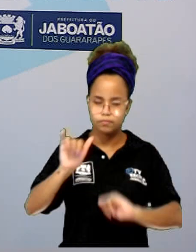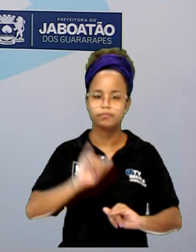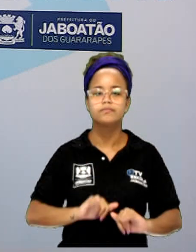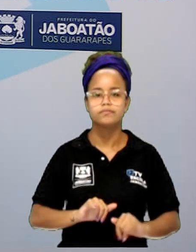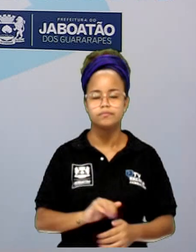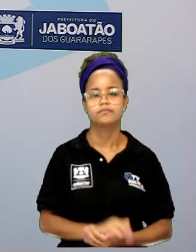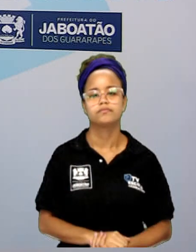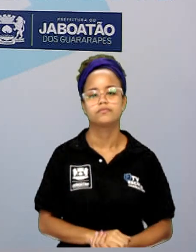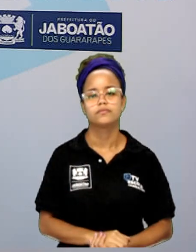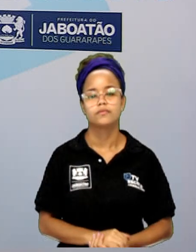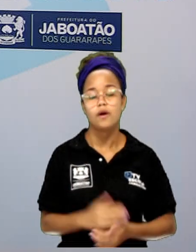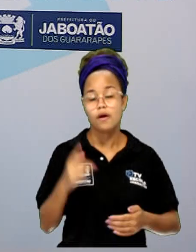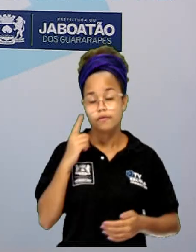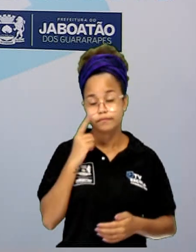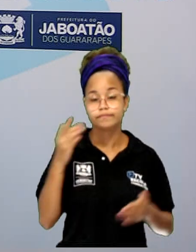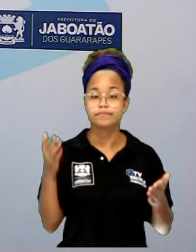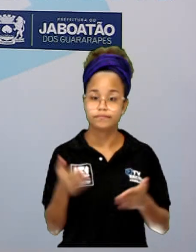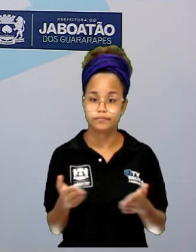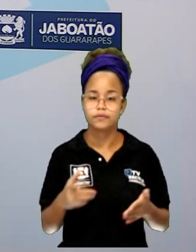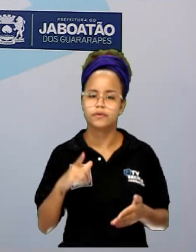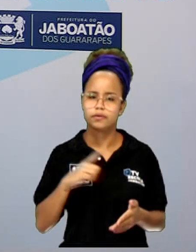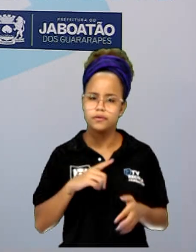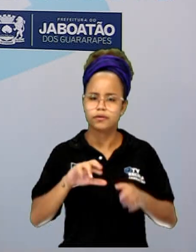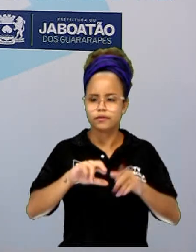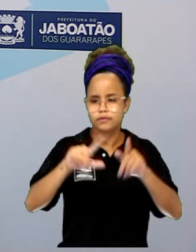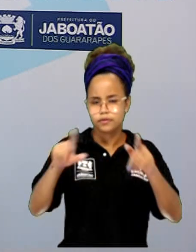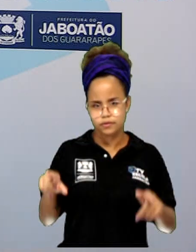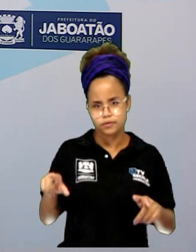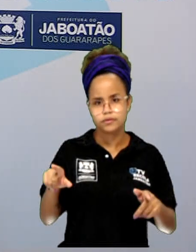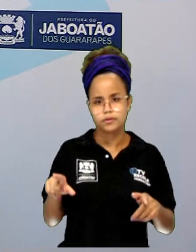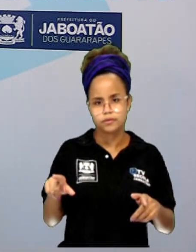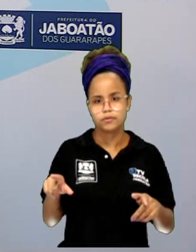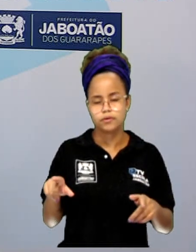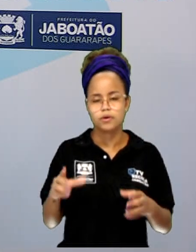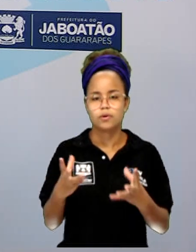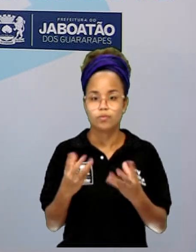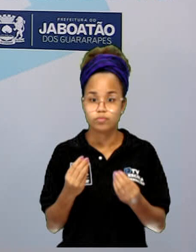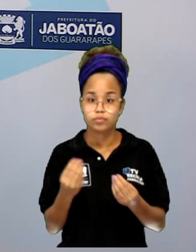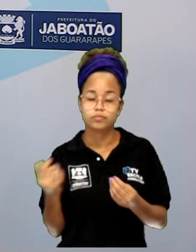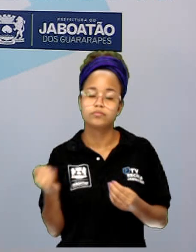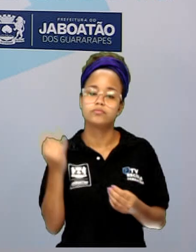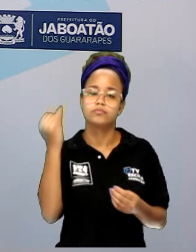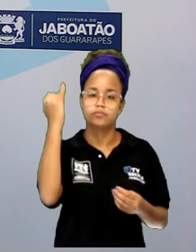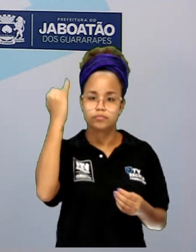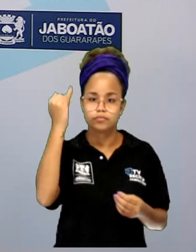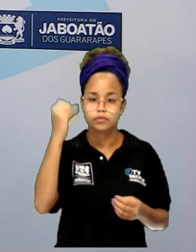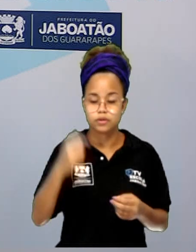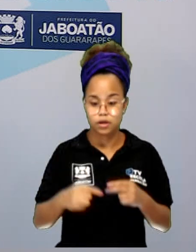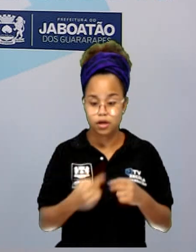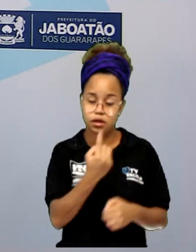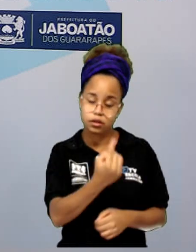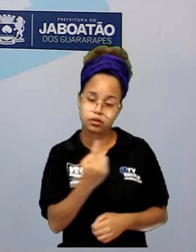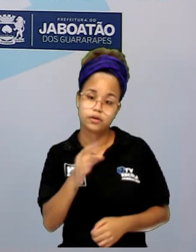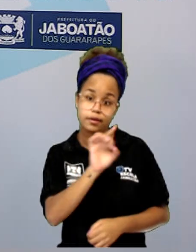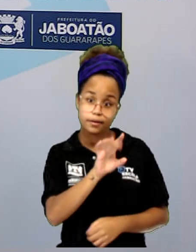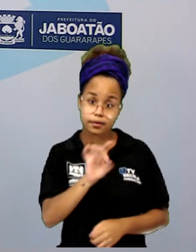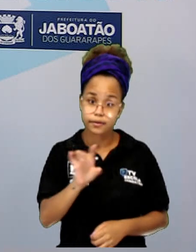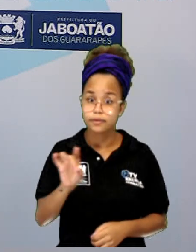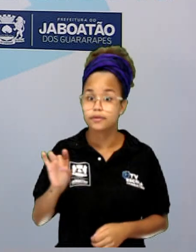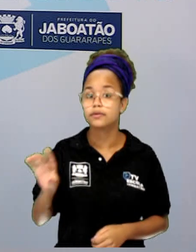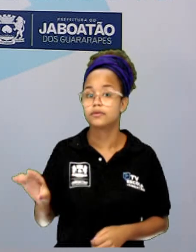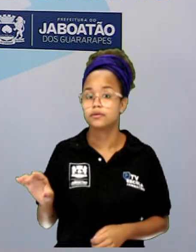que existe uma diferença grande entre substâncias. Vocês já sabem que entre uma substância e outra, a principal diferença que a gente